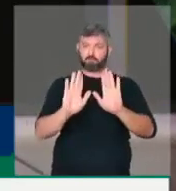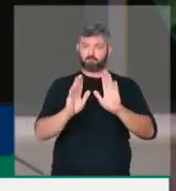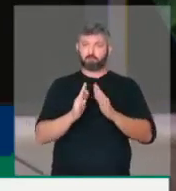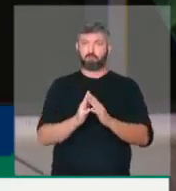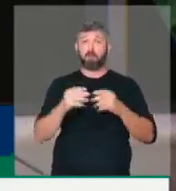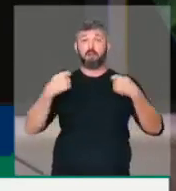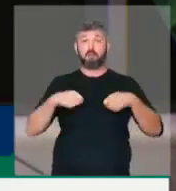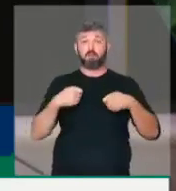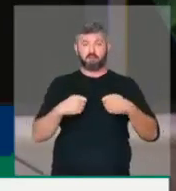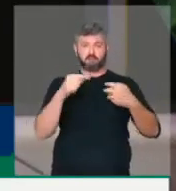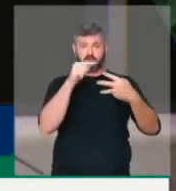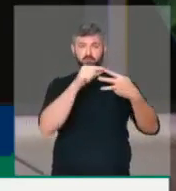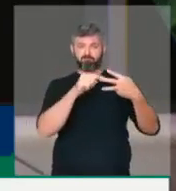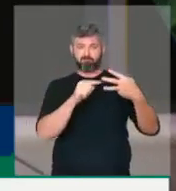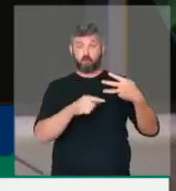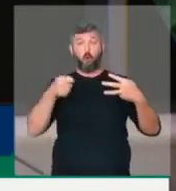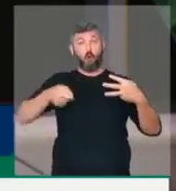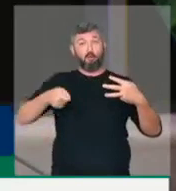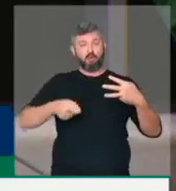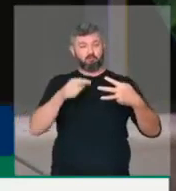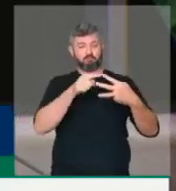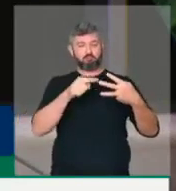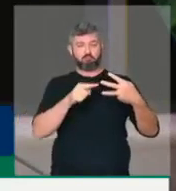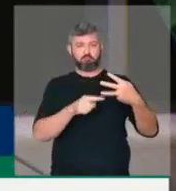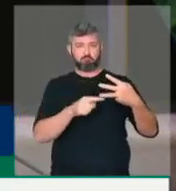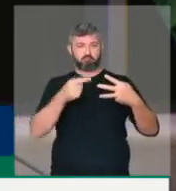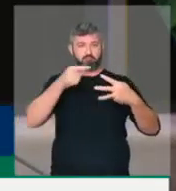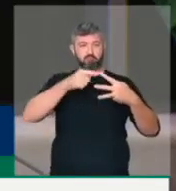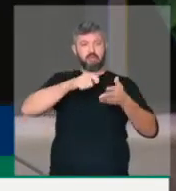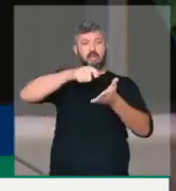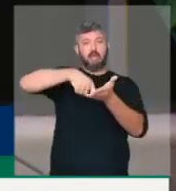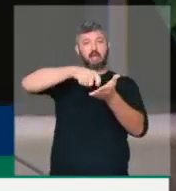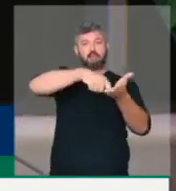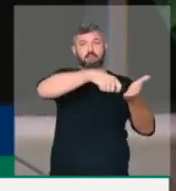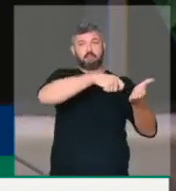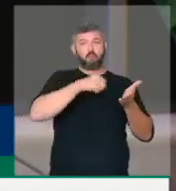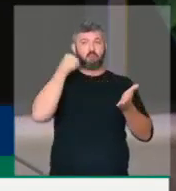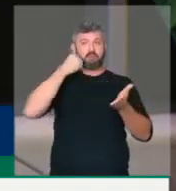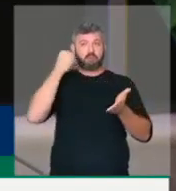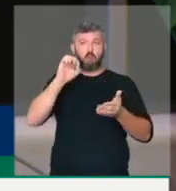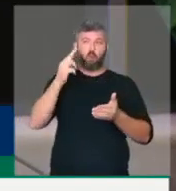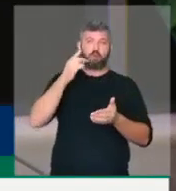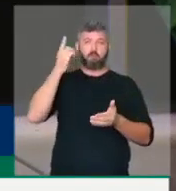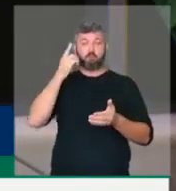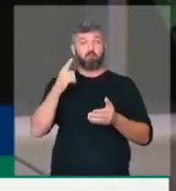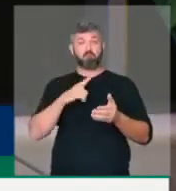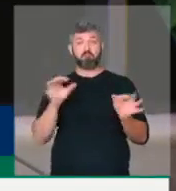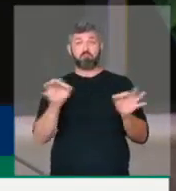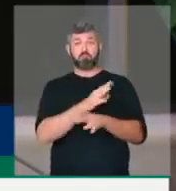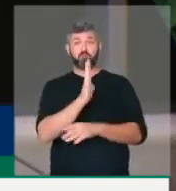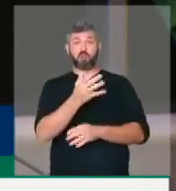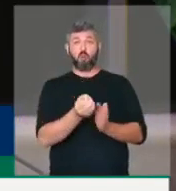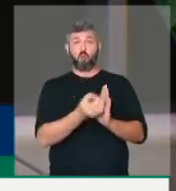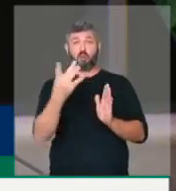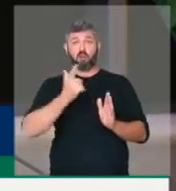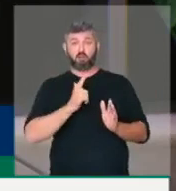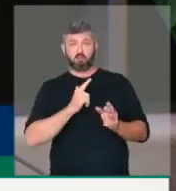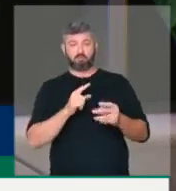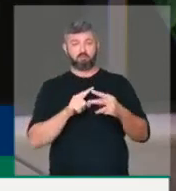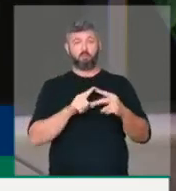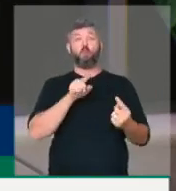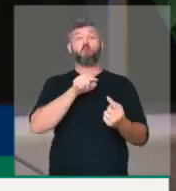ter três coisas. Ela precisa ter assinaturas. A CPI do Senado tinha. Ela precisa ter